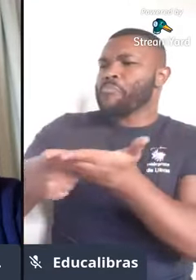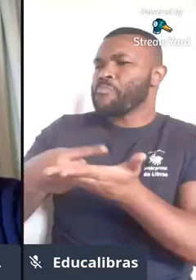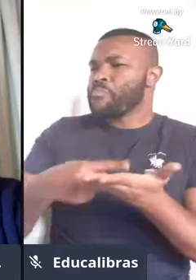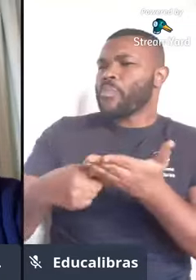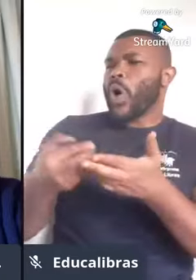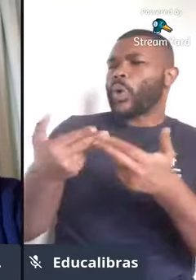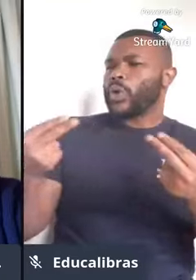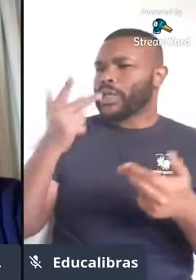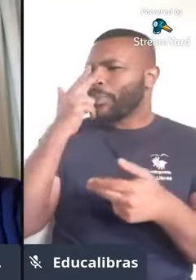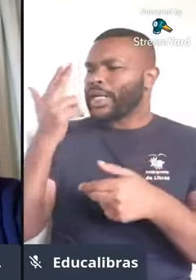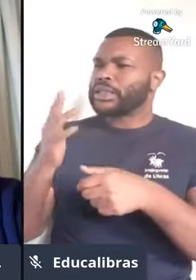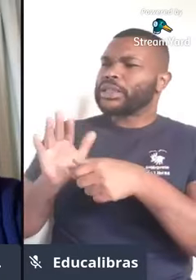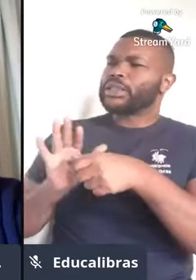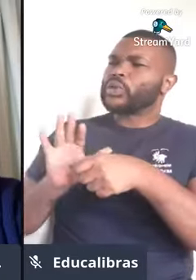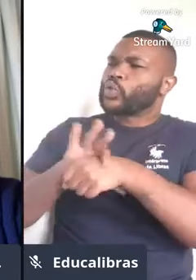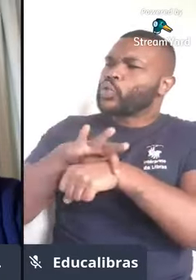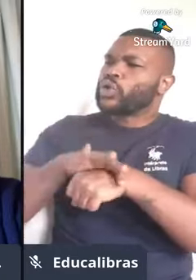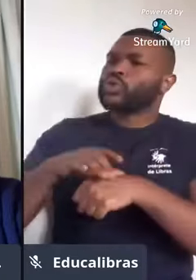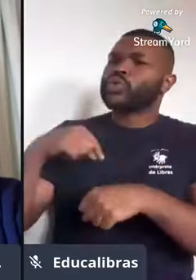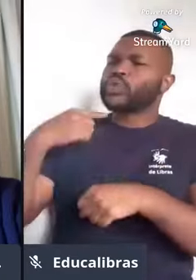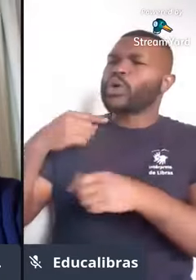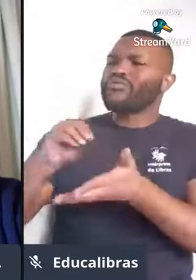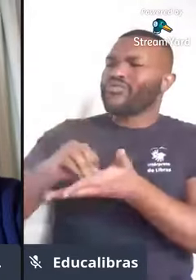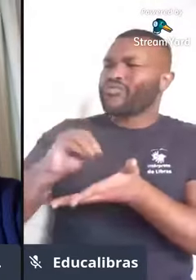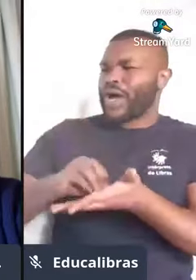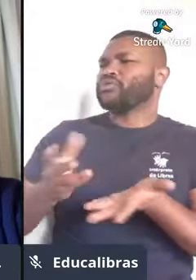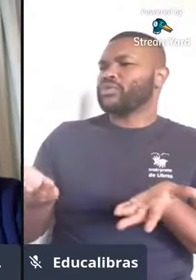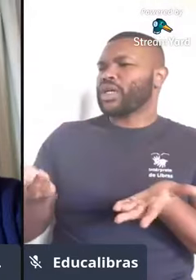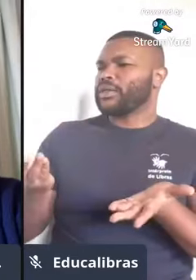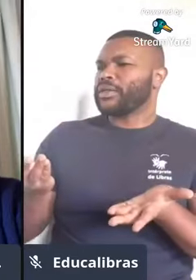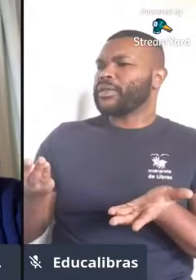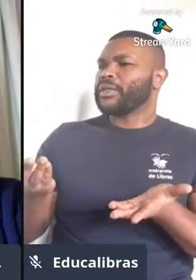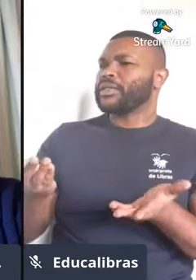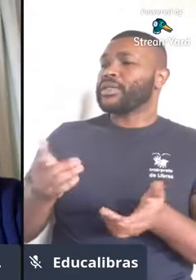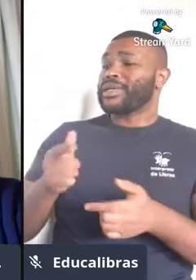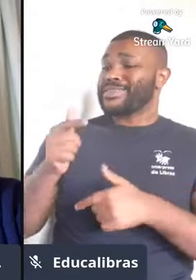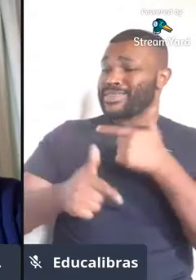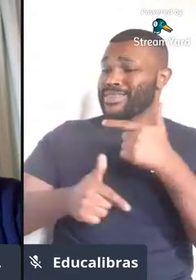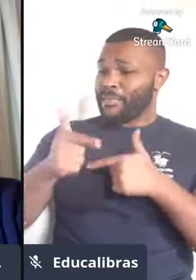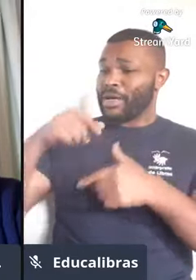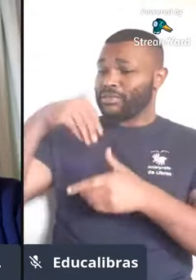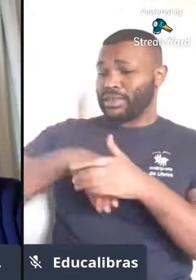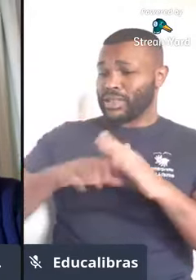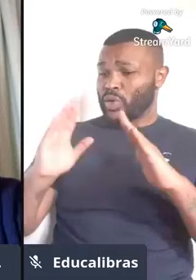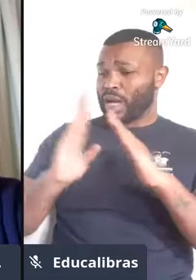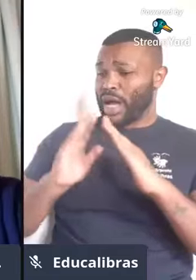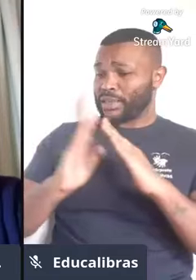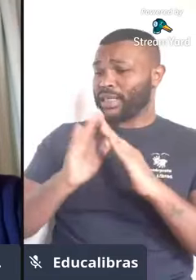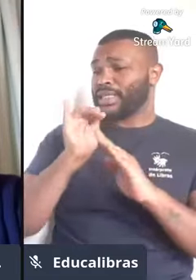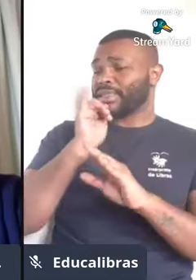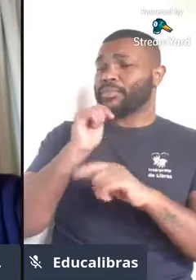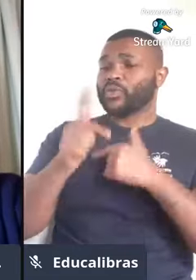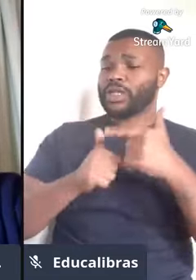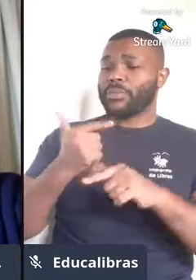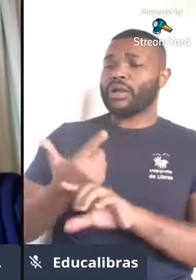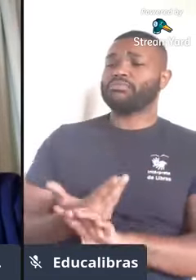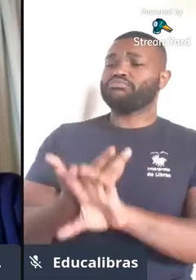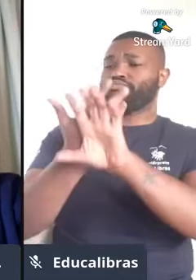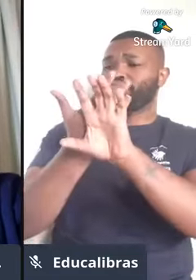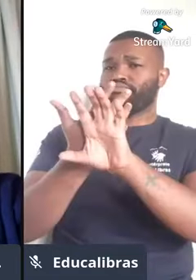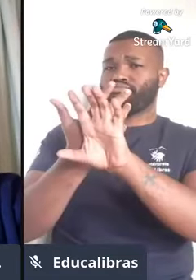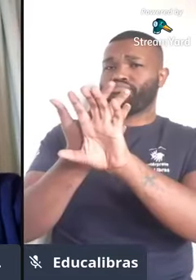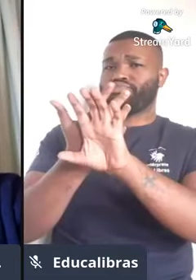insegurança jurídica. A questão do trabalho domiciliar, do teletrabalho, que é também outra questão